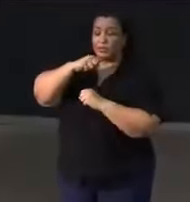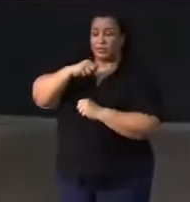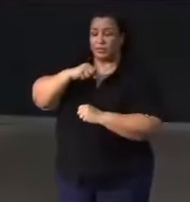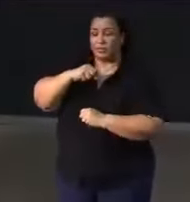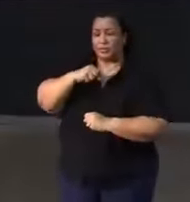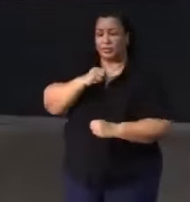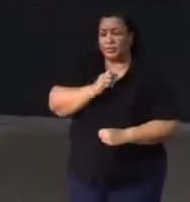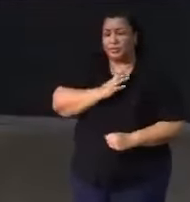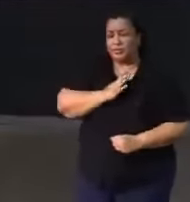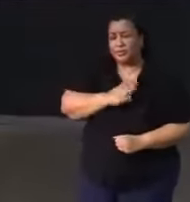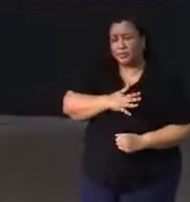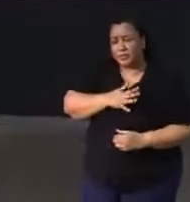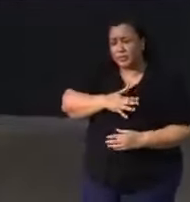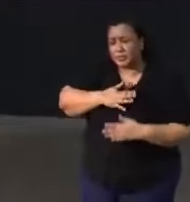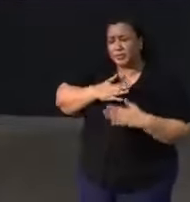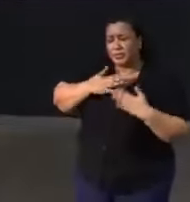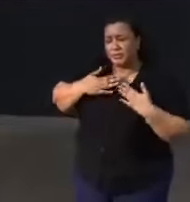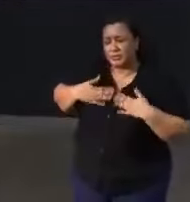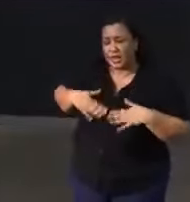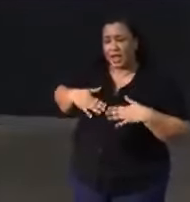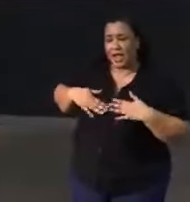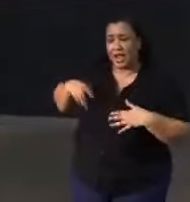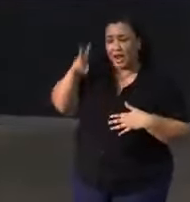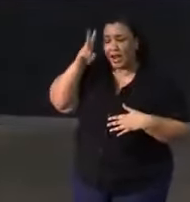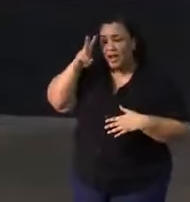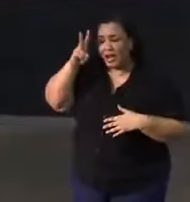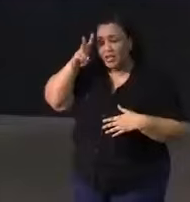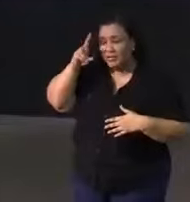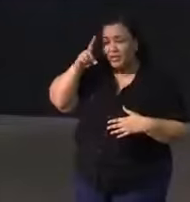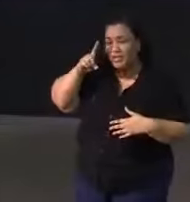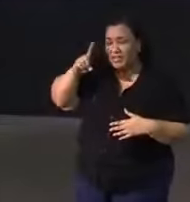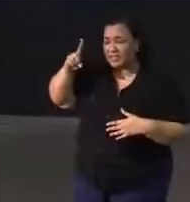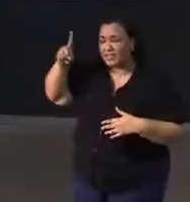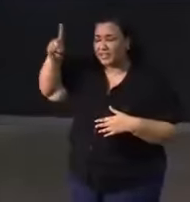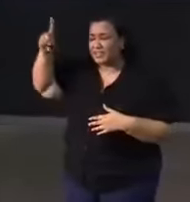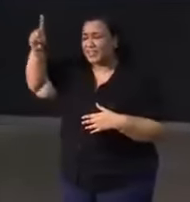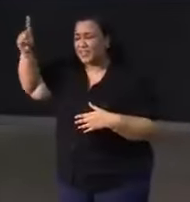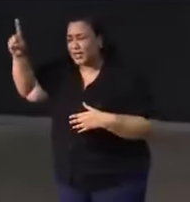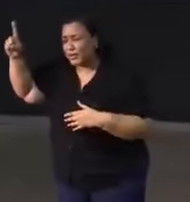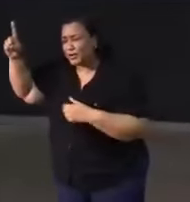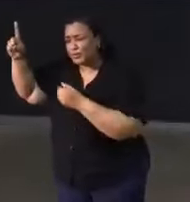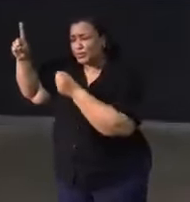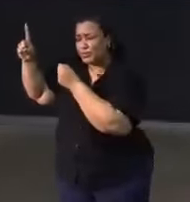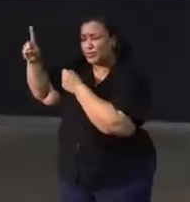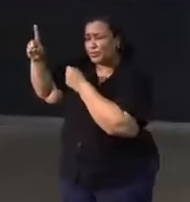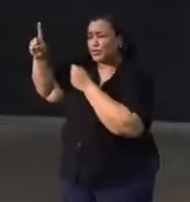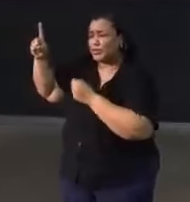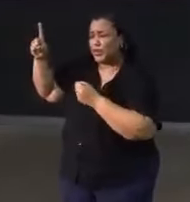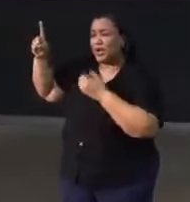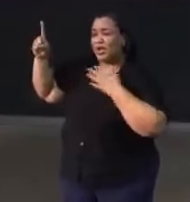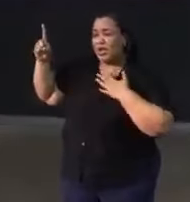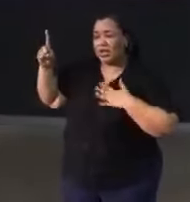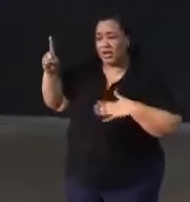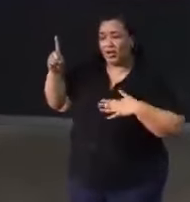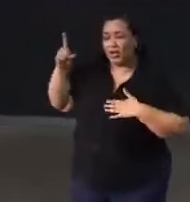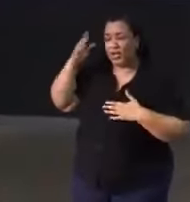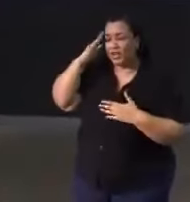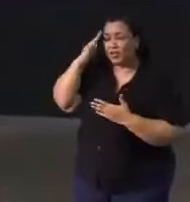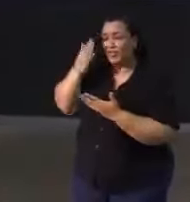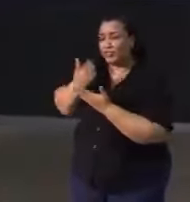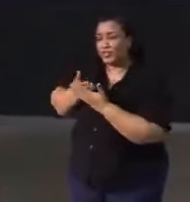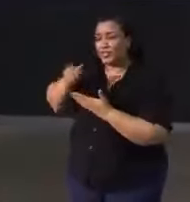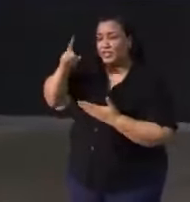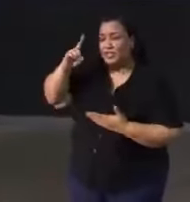Aquieta o teu coração e lembre-se que o Senhor é Deus sobre a tua vida. Aquieta o teu coração e confia nele, porque ele